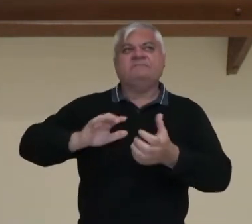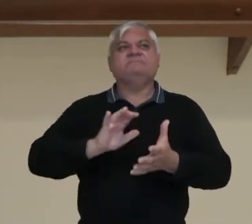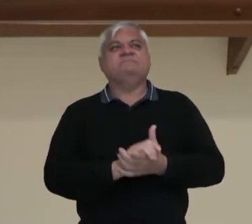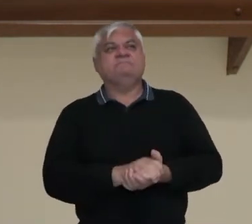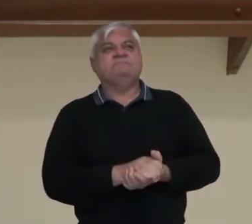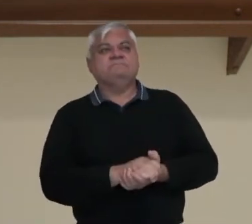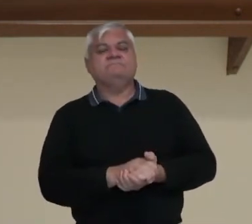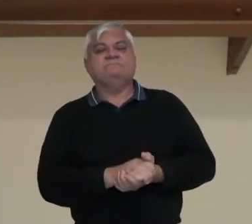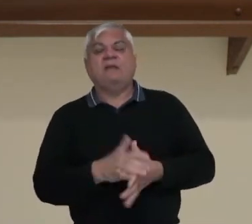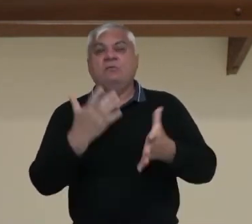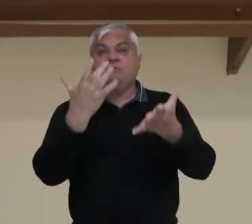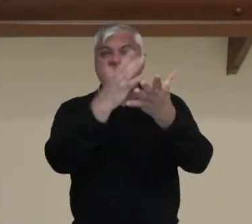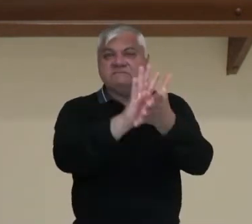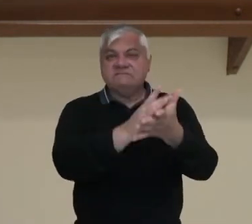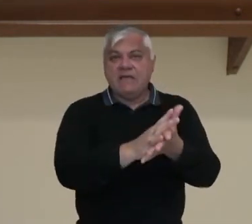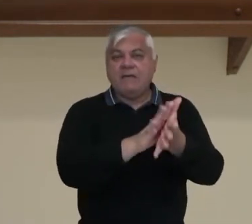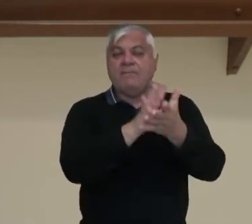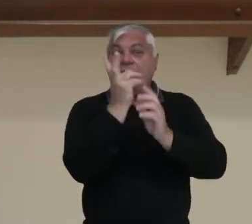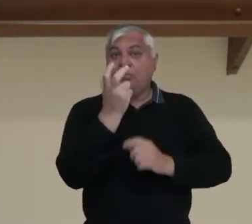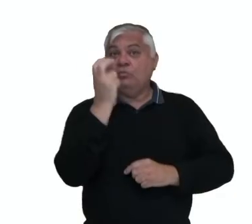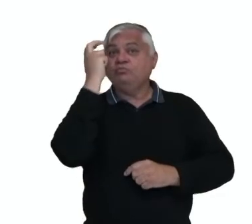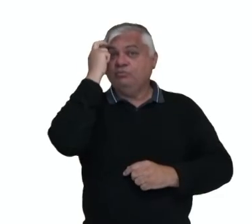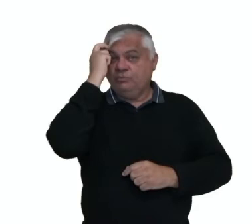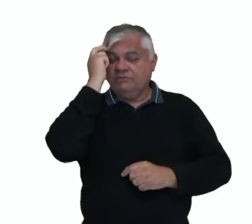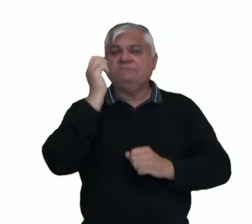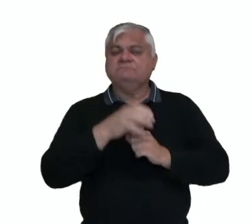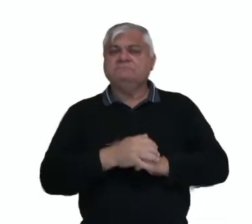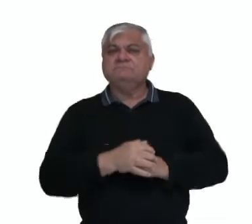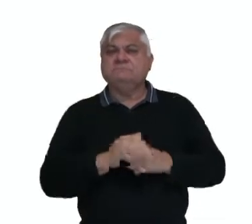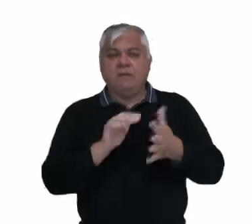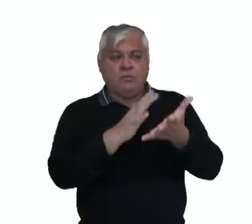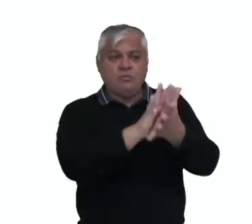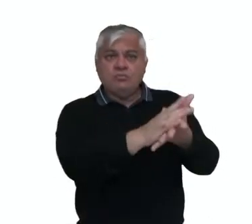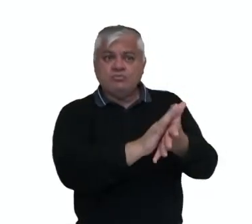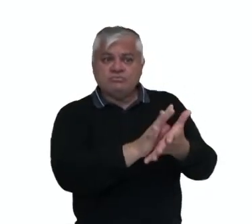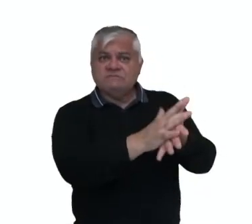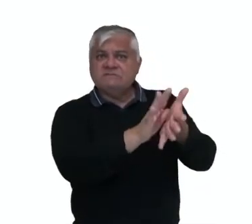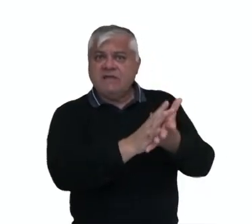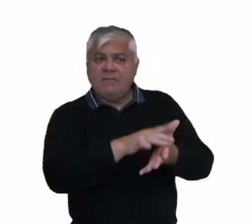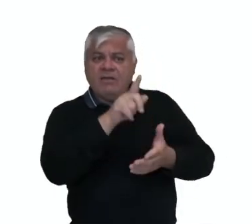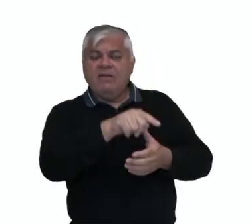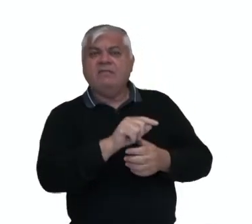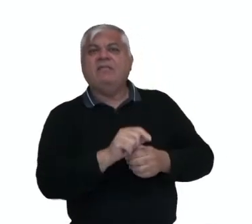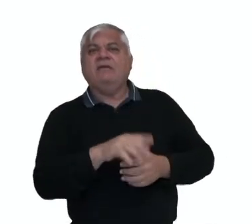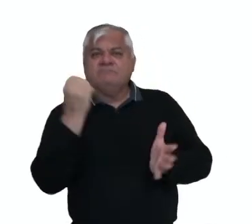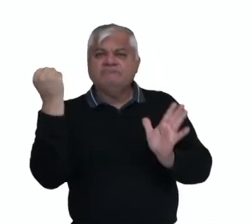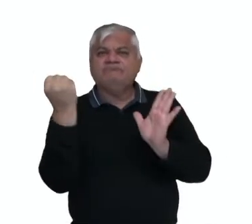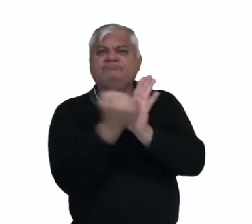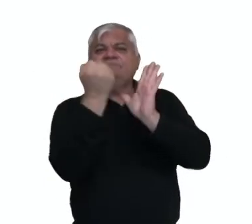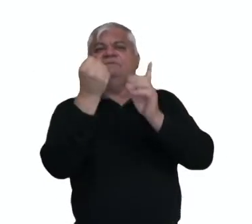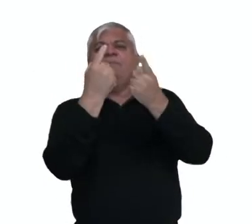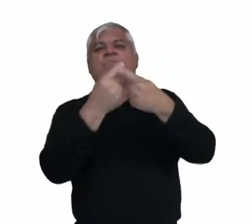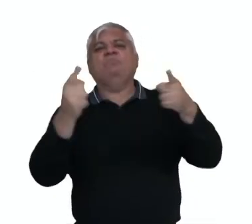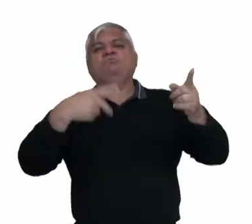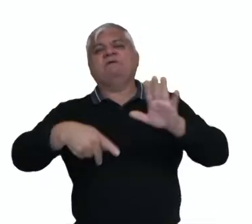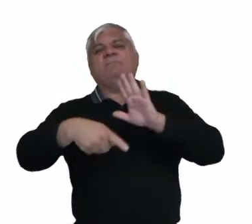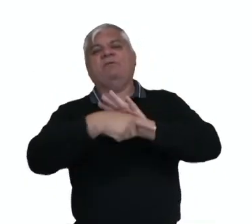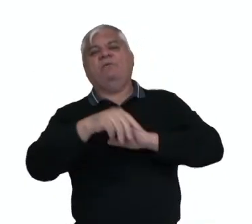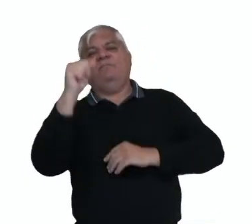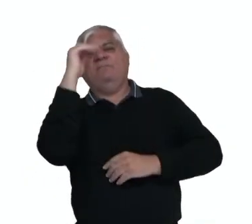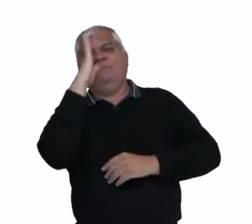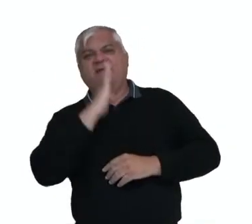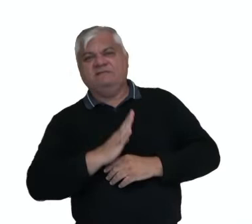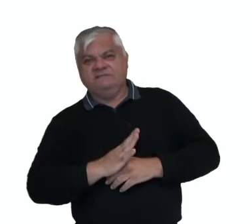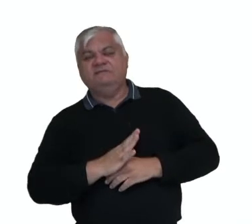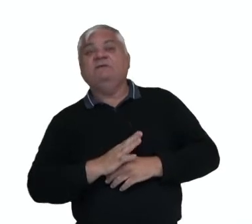Bom, samba e cultura popular. O samba vai ser transformado na autêntica música brasileira durante, então, esse processo do